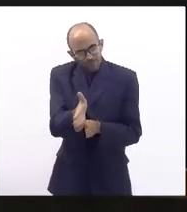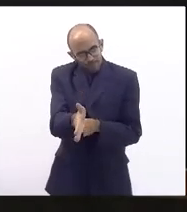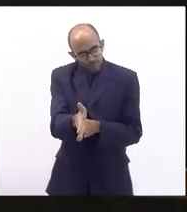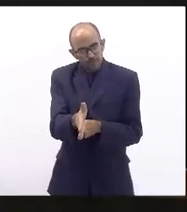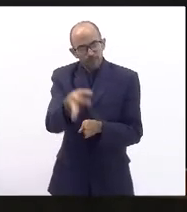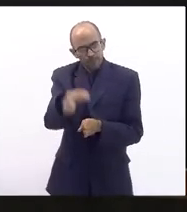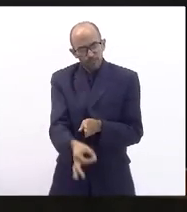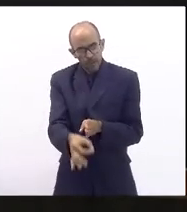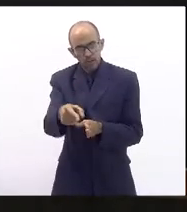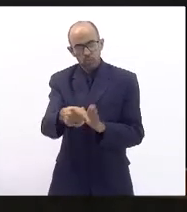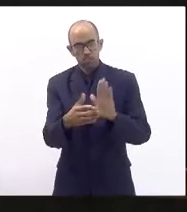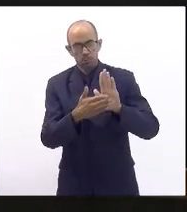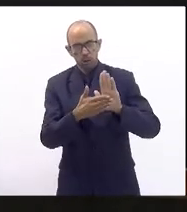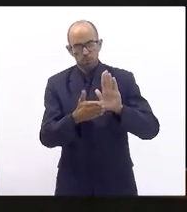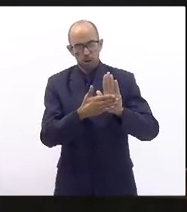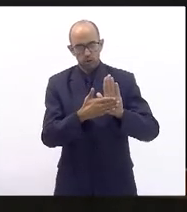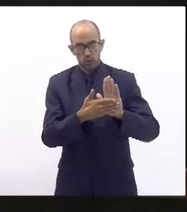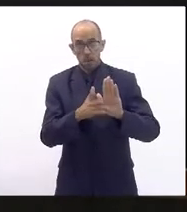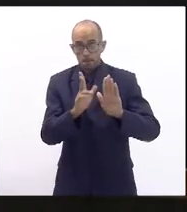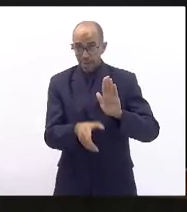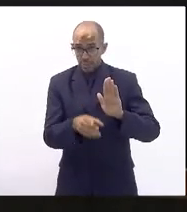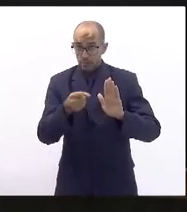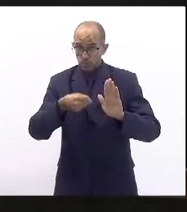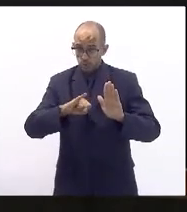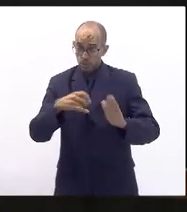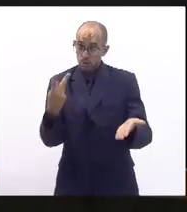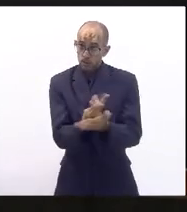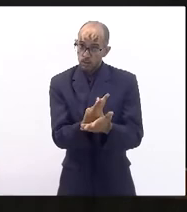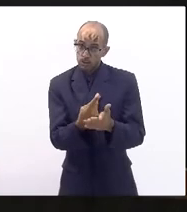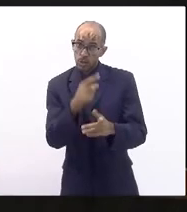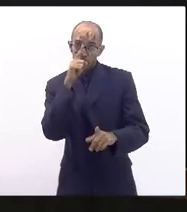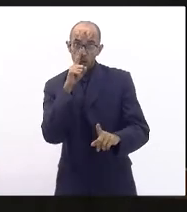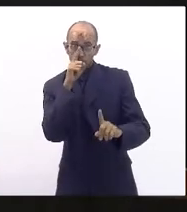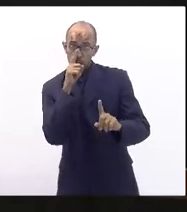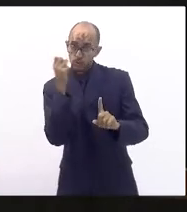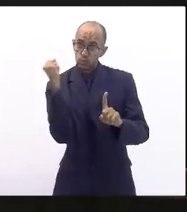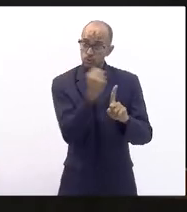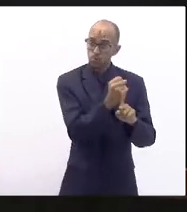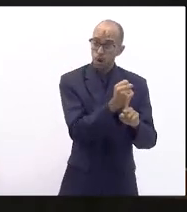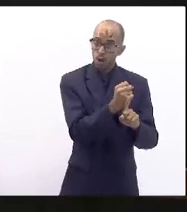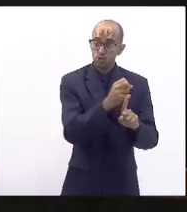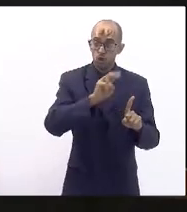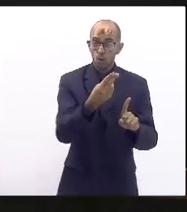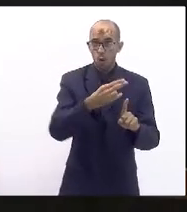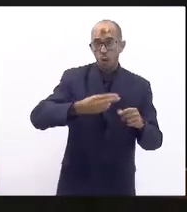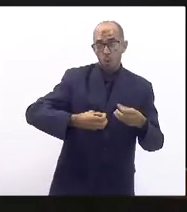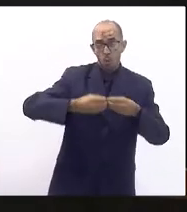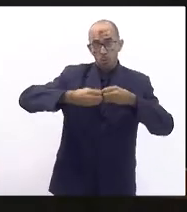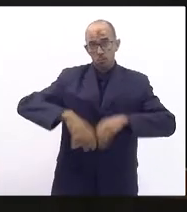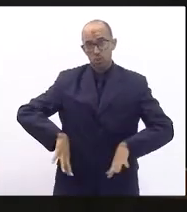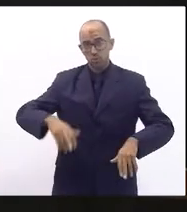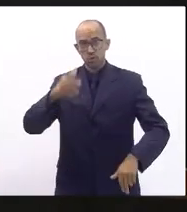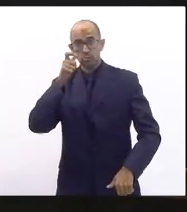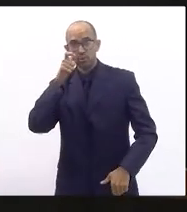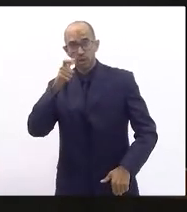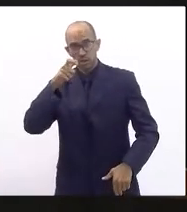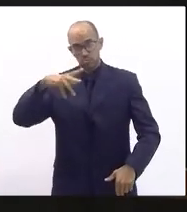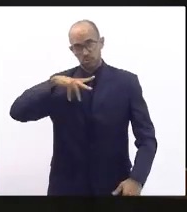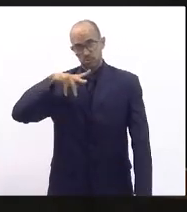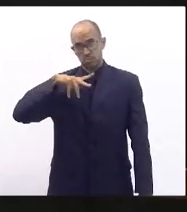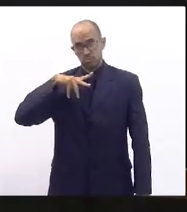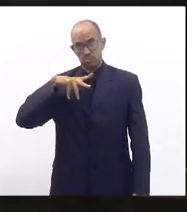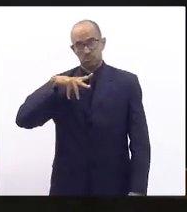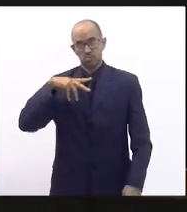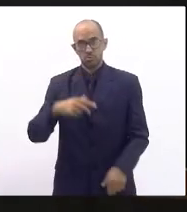propósito mesmo sob o risco de morte ou com prejuízo de interesses pessoais